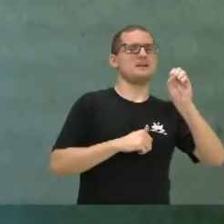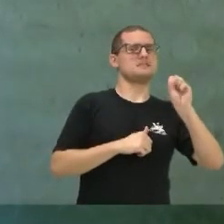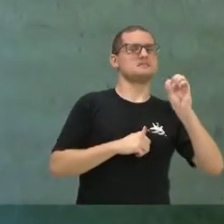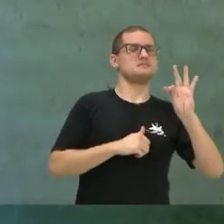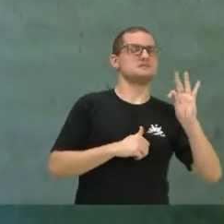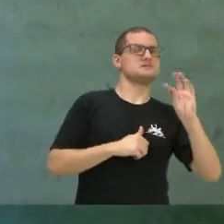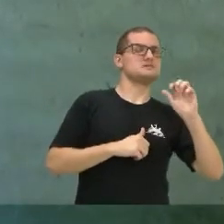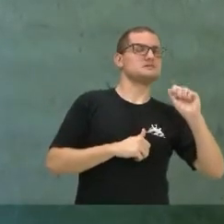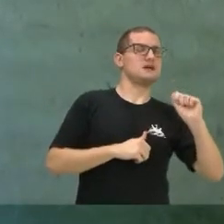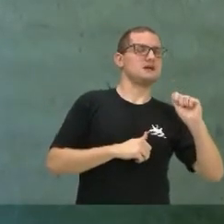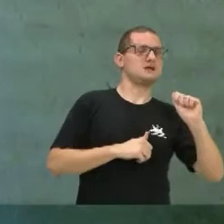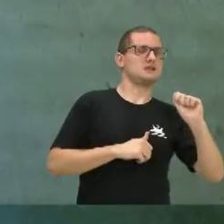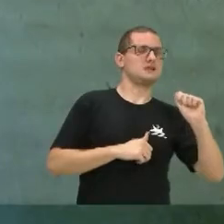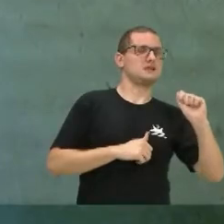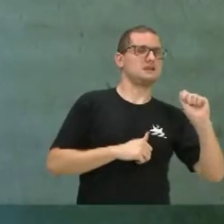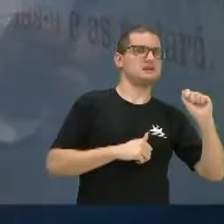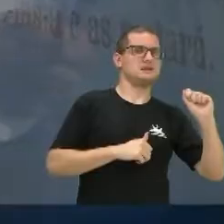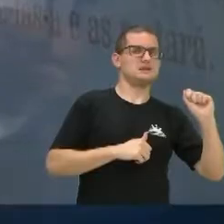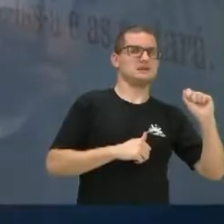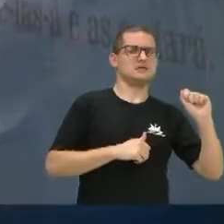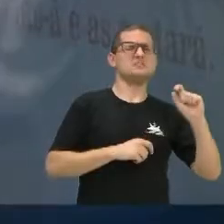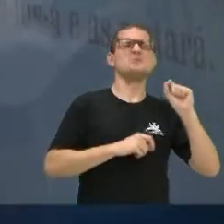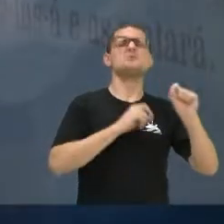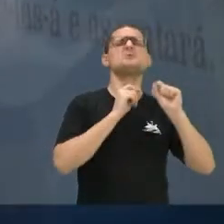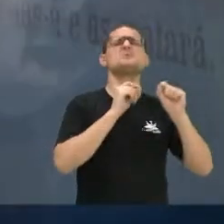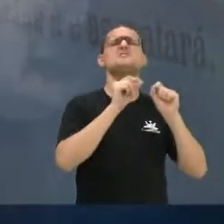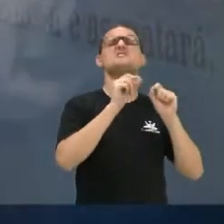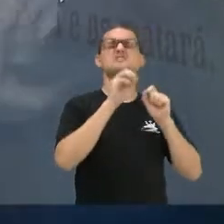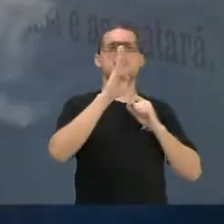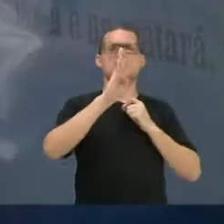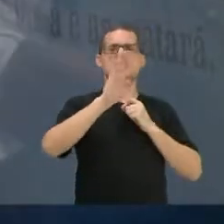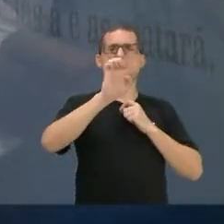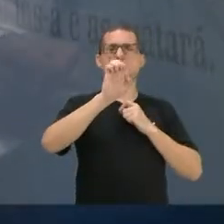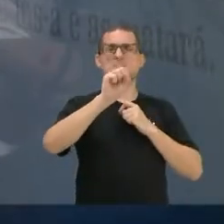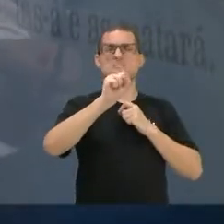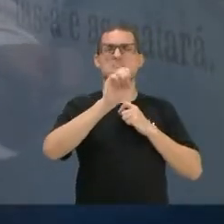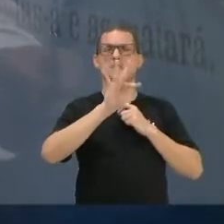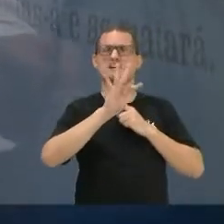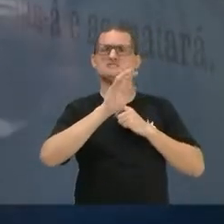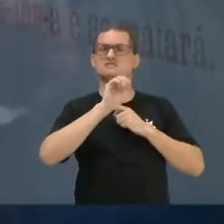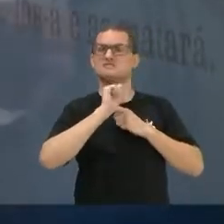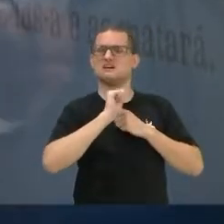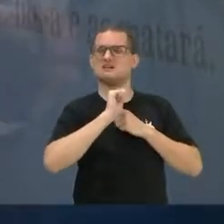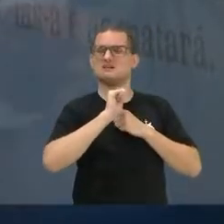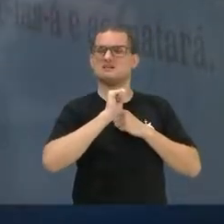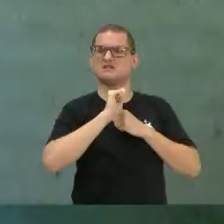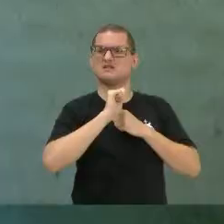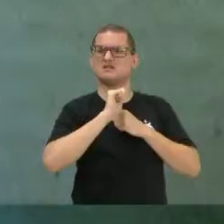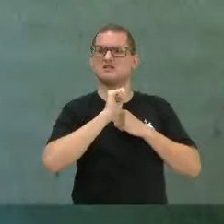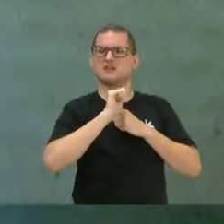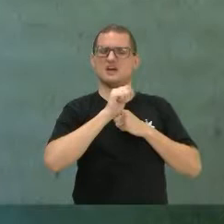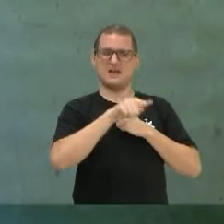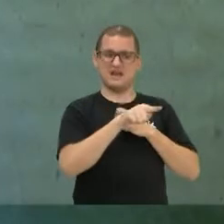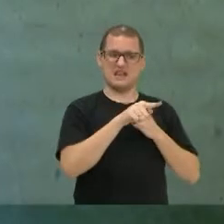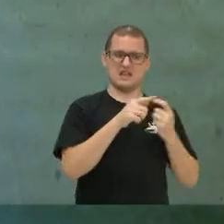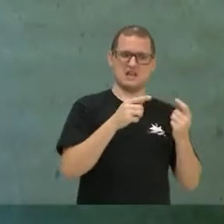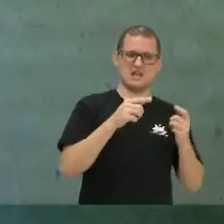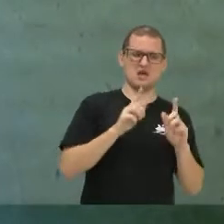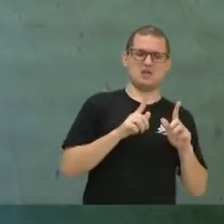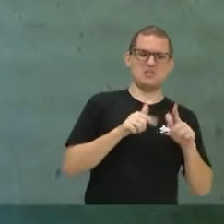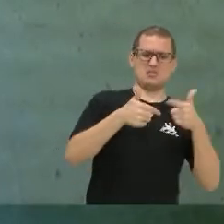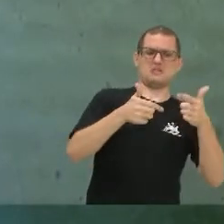do abismo mas de que é bem isso está falando não tinha aparecido nada ainda combaterá contra